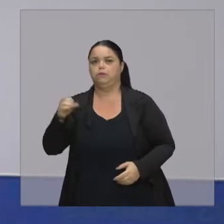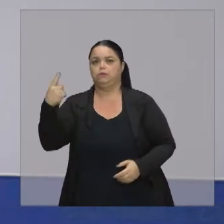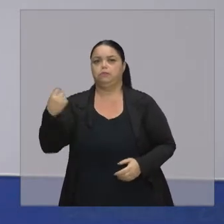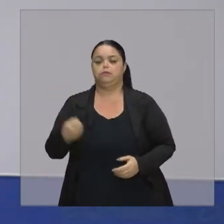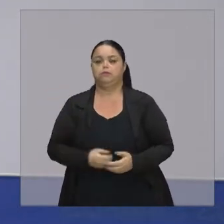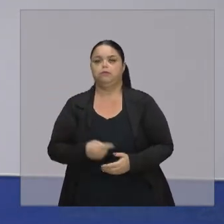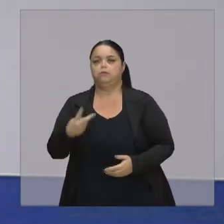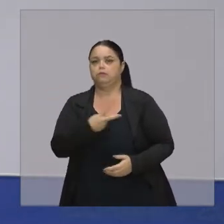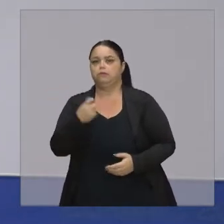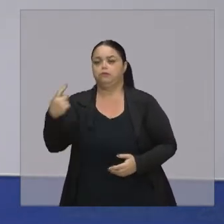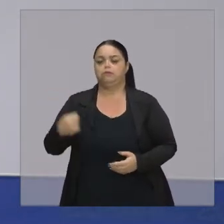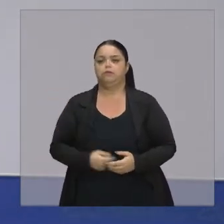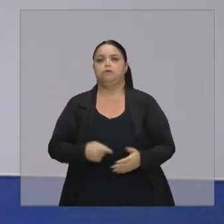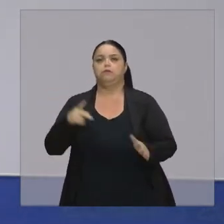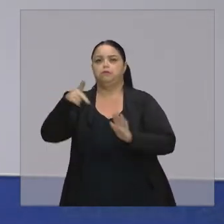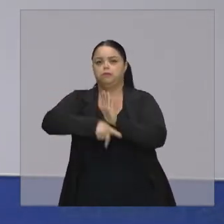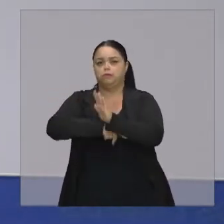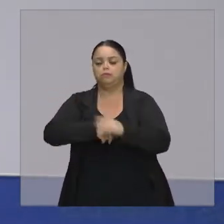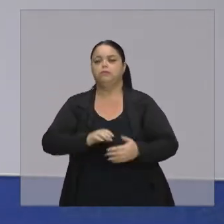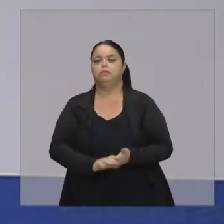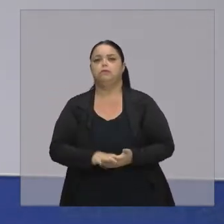13083/2021. Projeto de lei